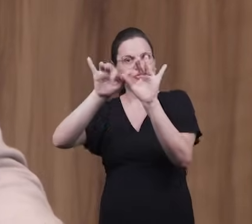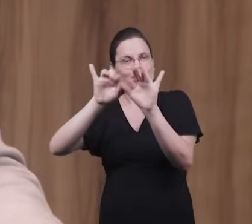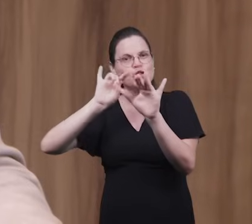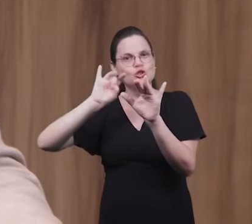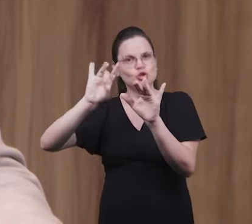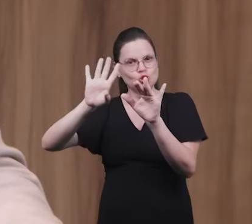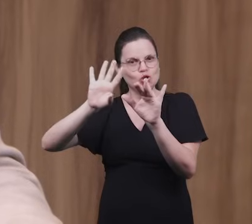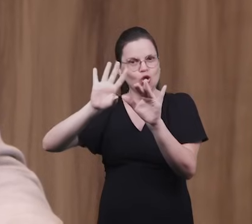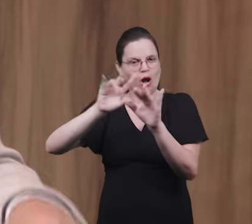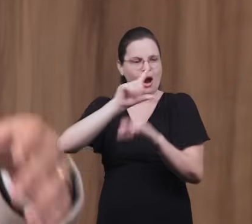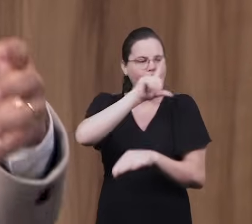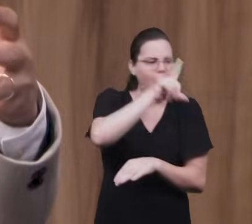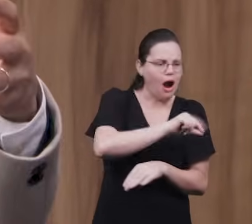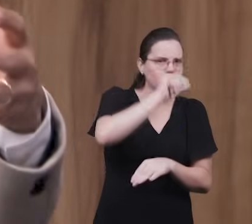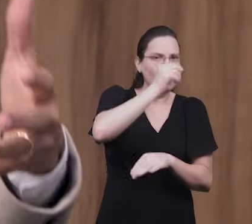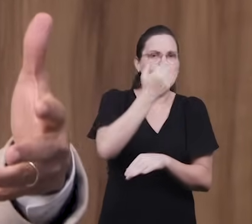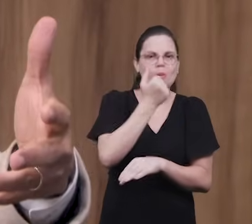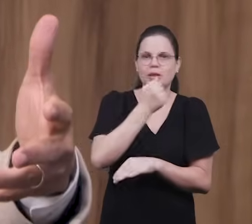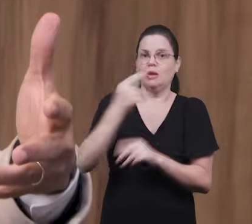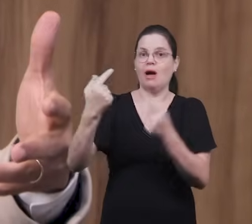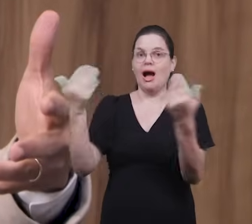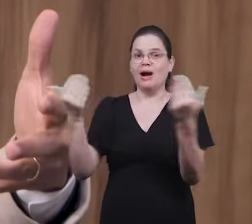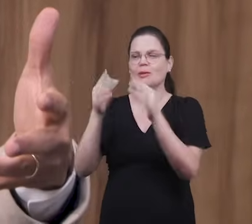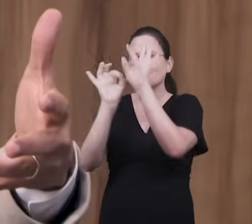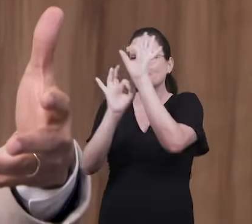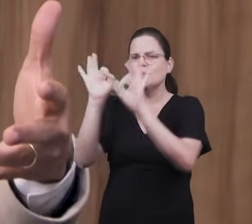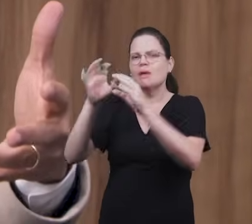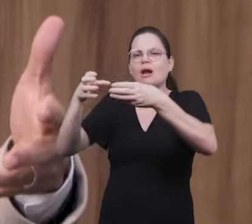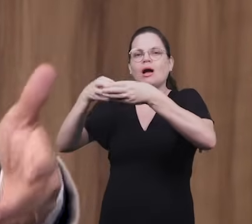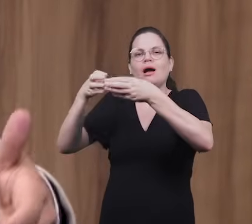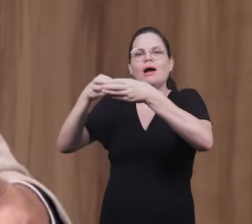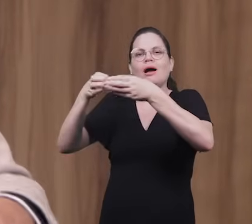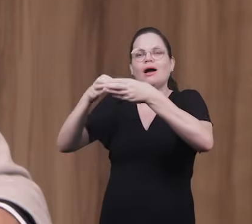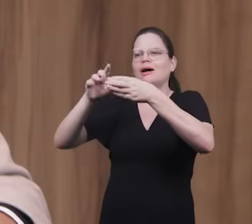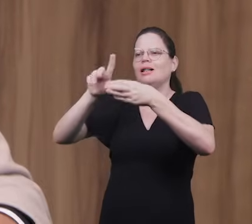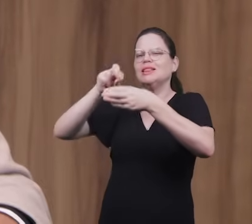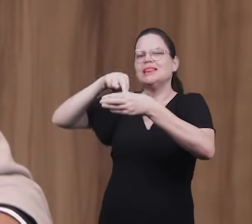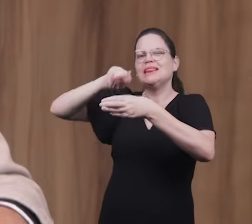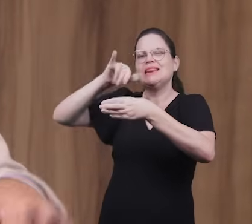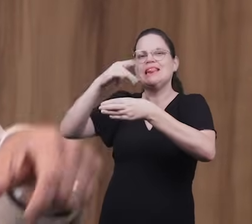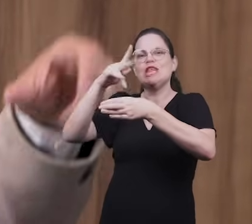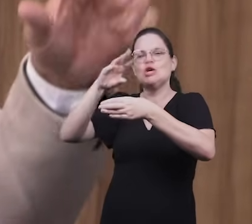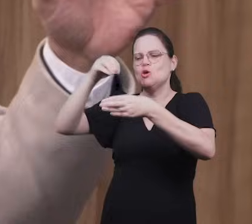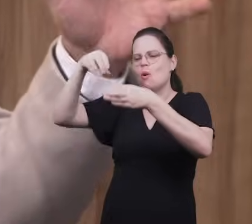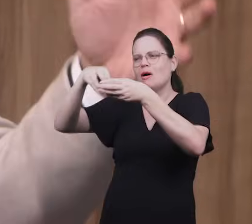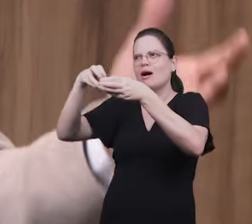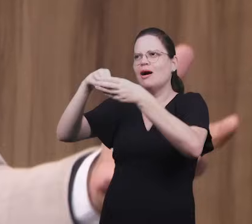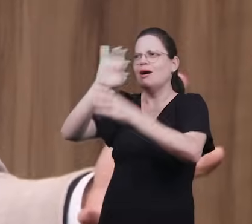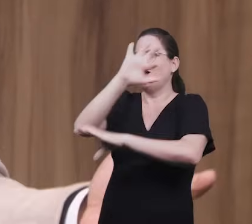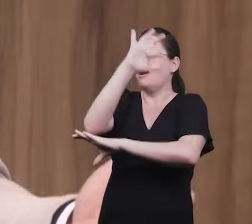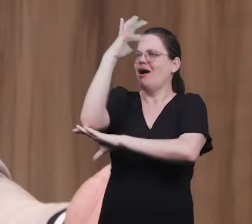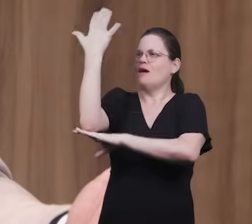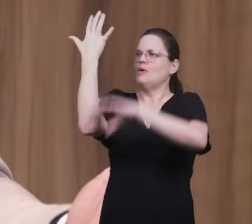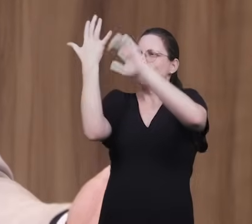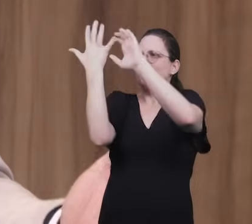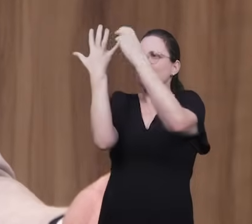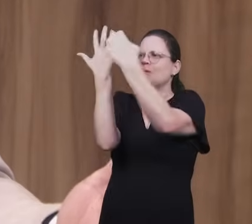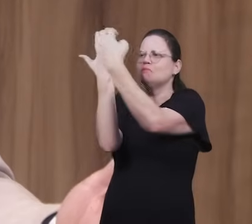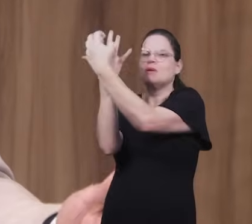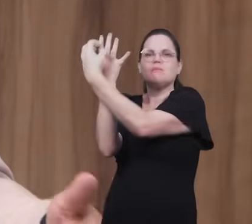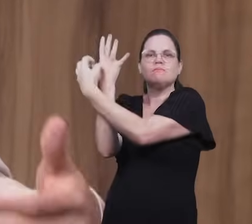para roubar a semente, mas elas fazem um ninho. Ou seja, o maligno, ele utiliza agora essa